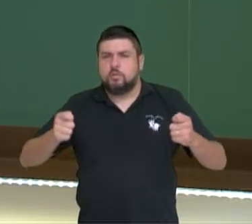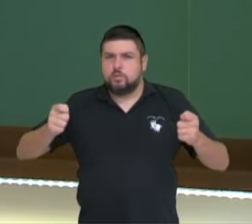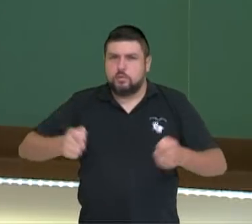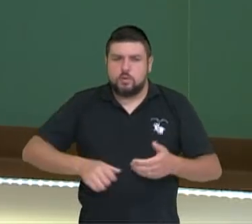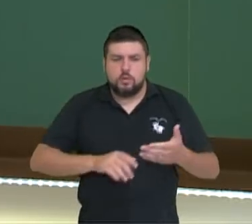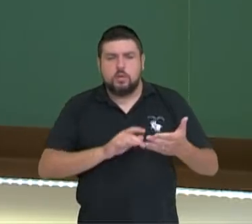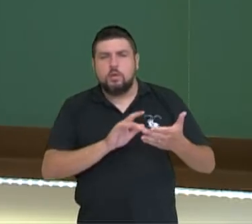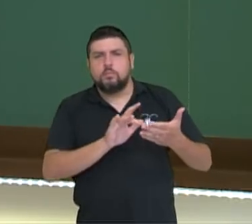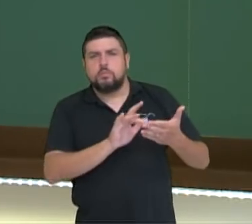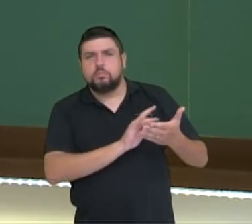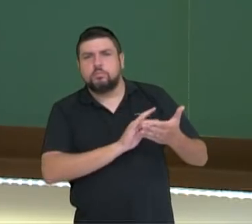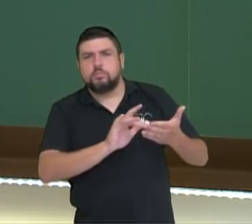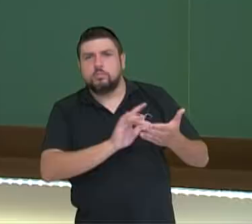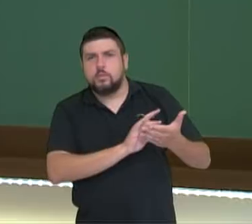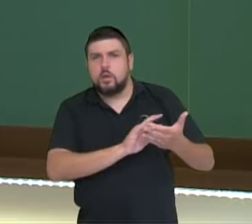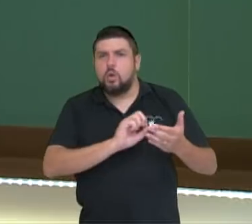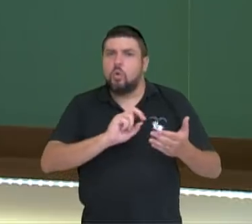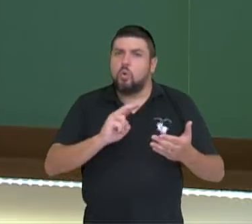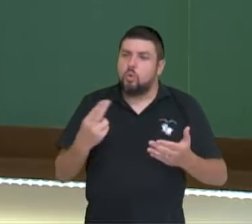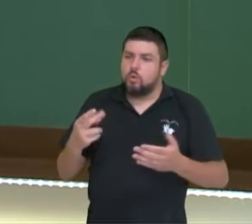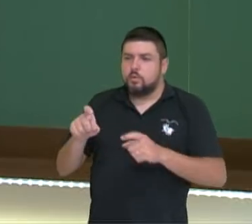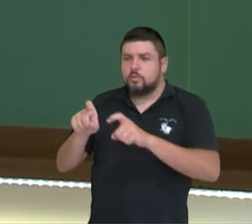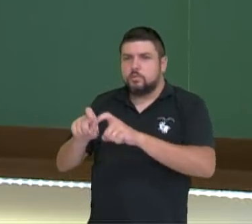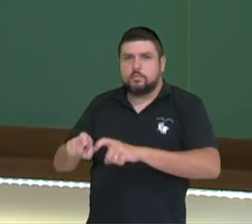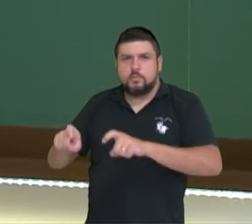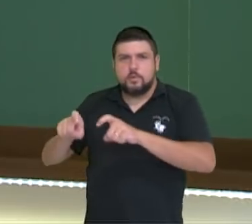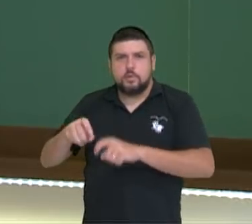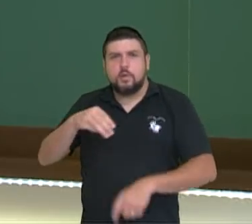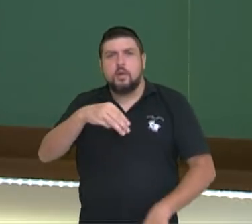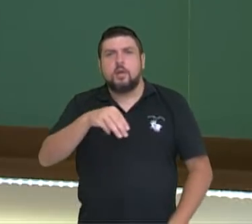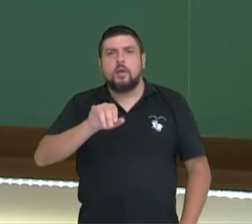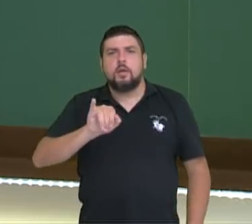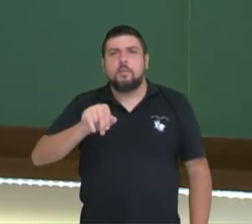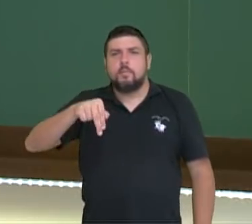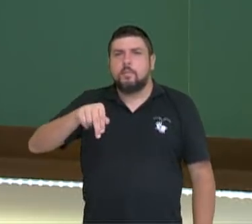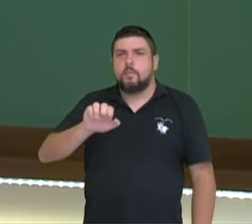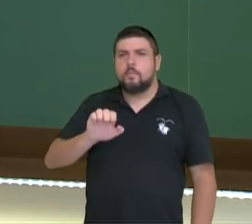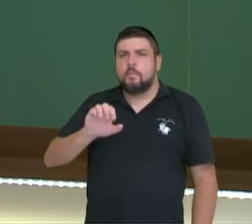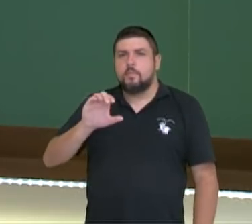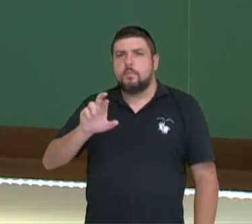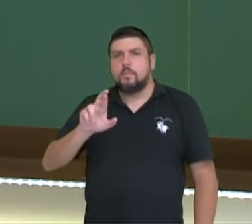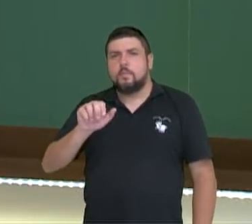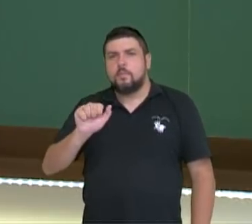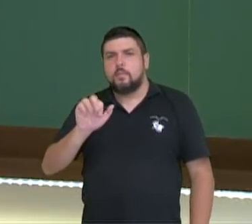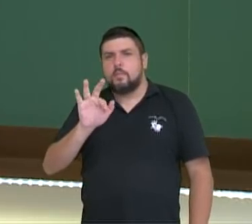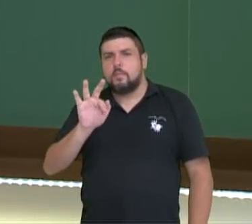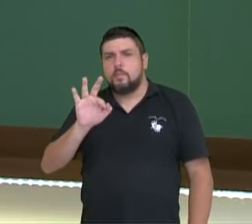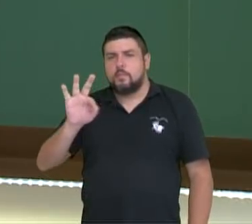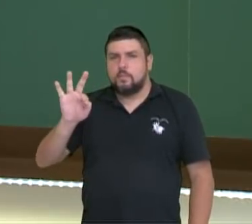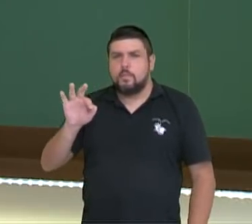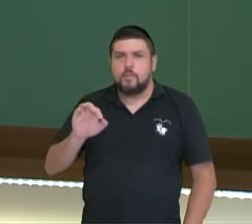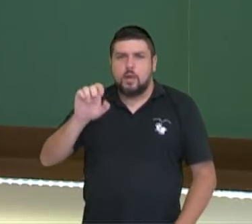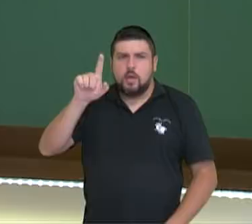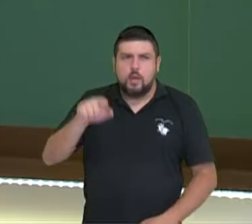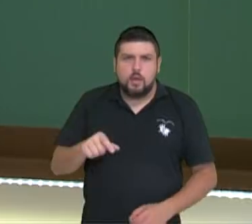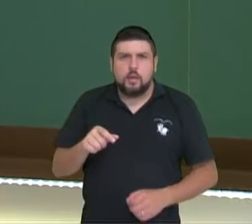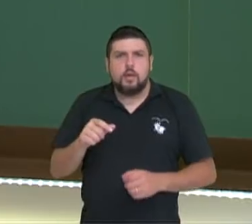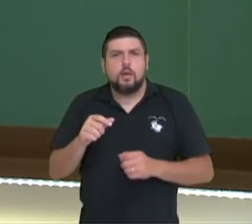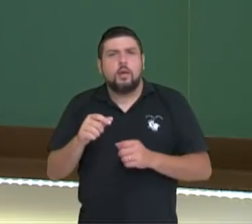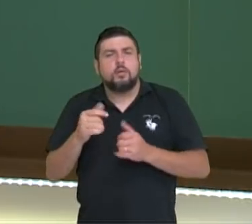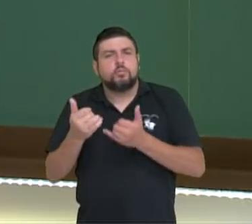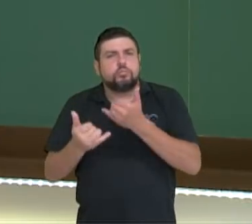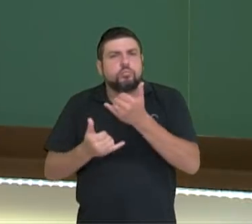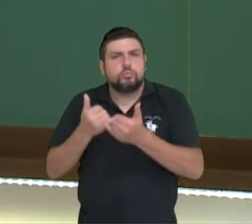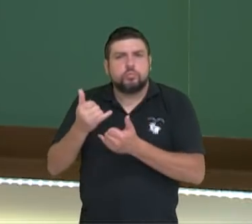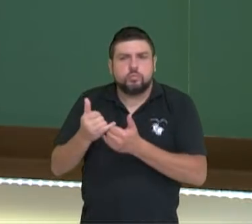Minecraft nessas versões, né? O Minecraft é um jogo que você tem que construir, né? É um jogo